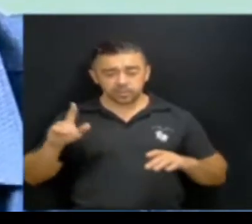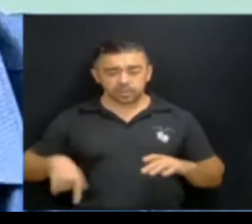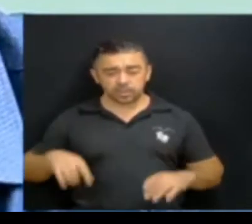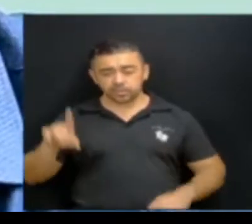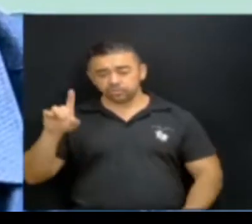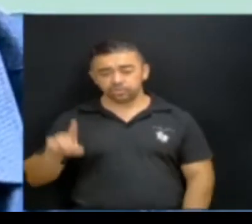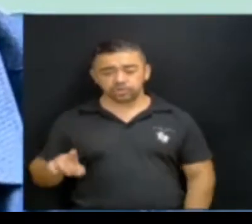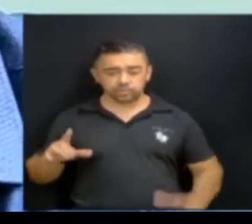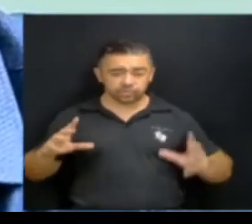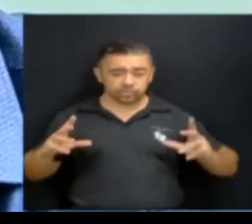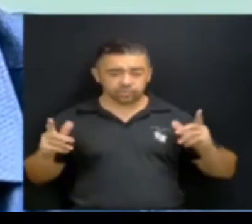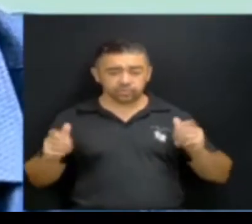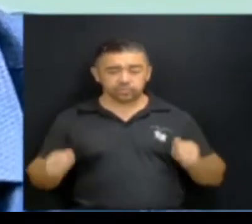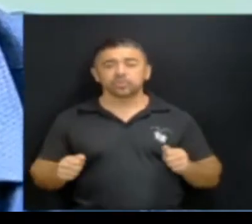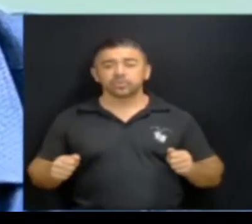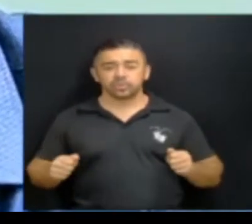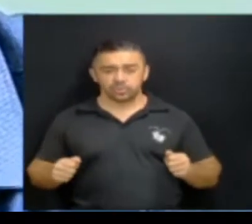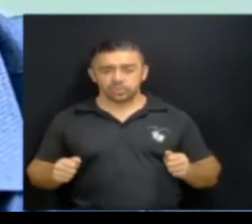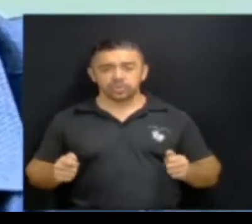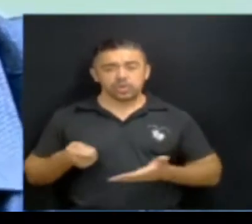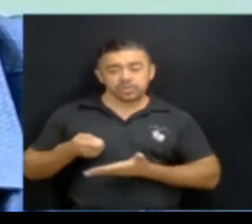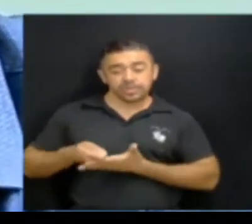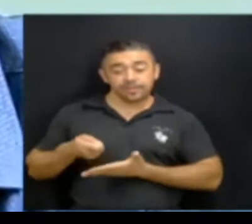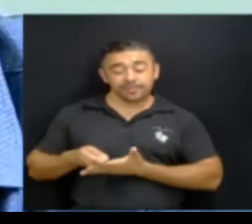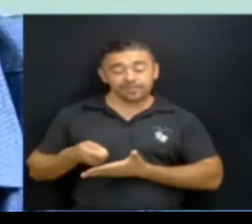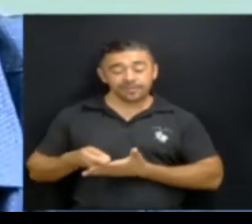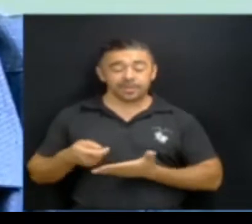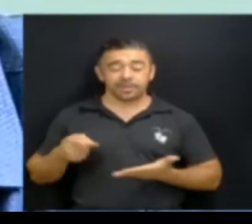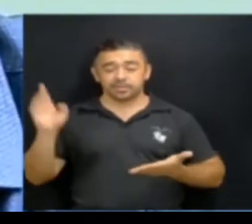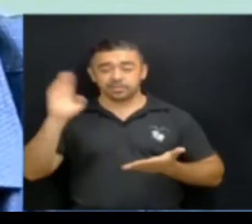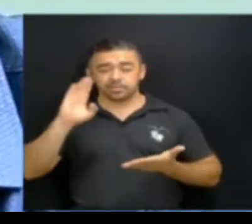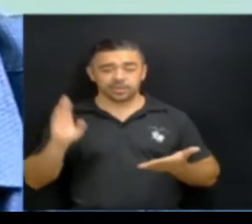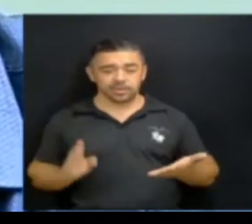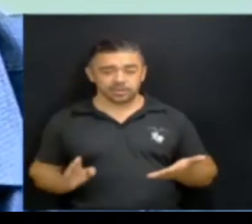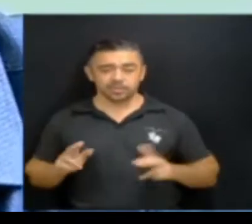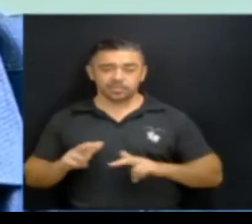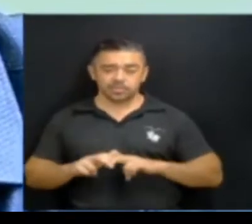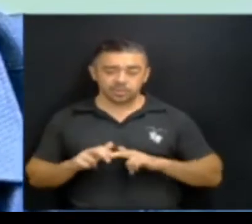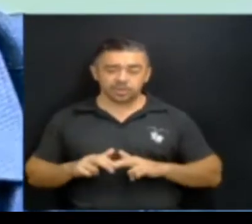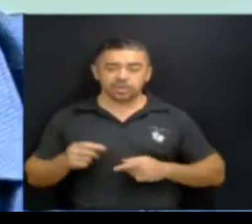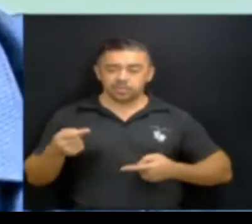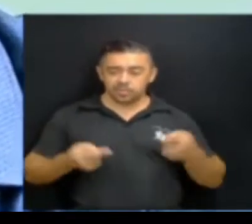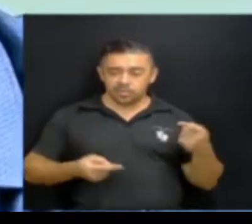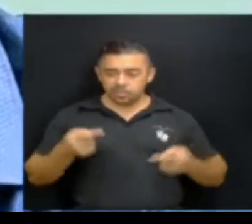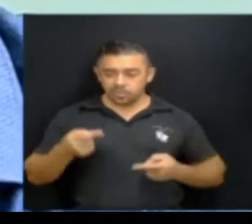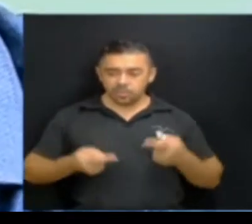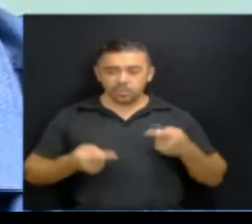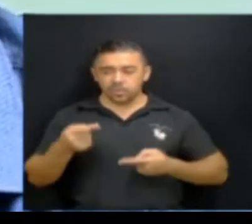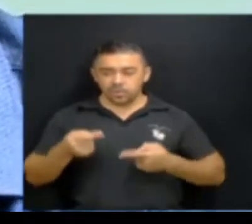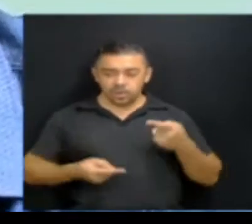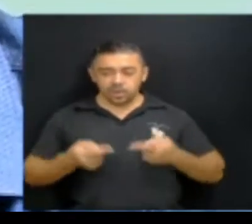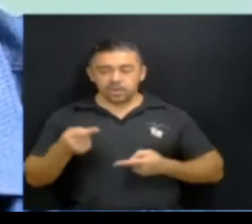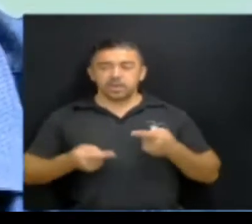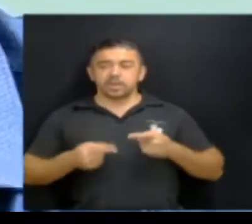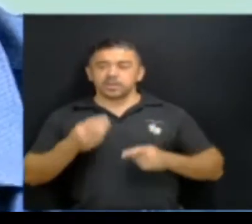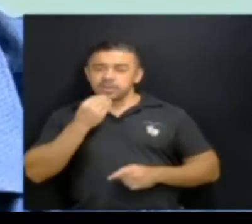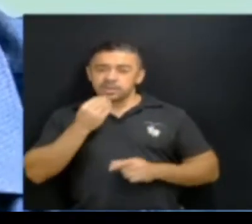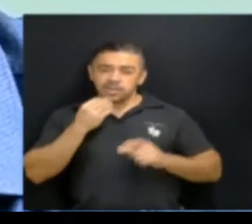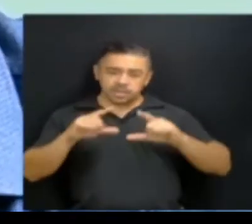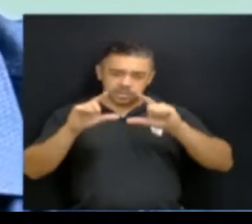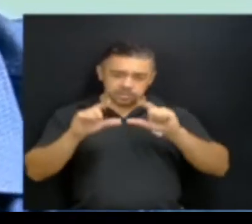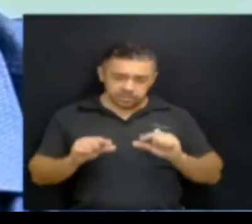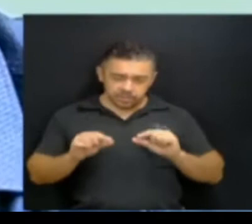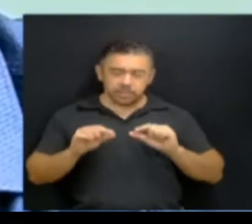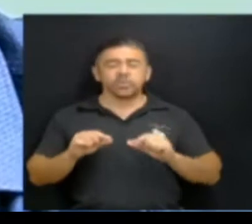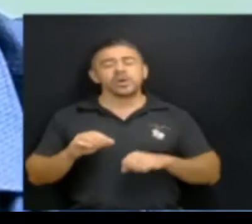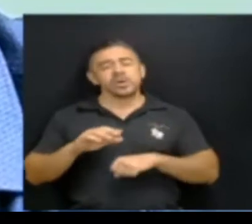de todos e é um dever irrenunciável do Estado brasileiro, garantido mediante políticas públicas que visem a redução de riscos